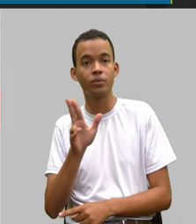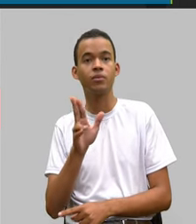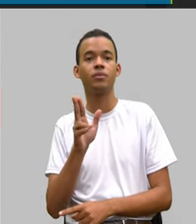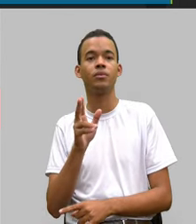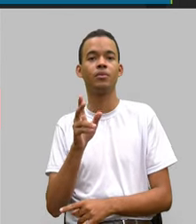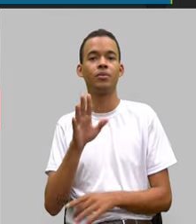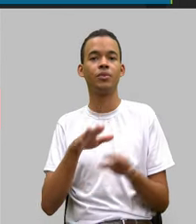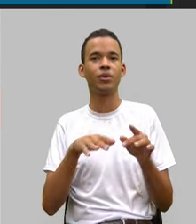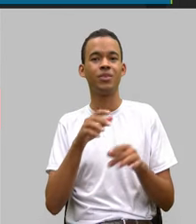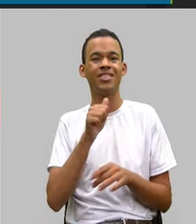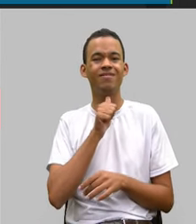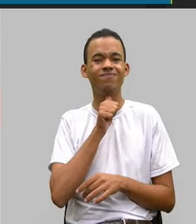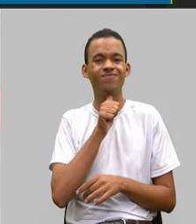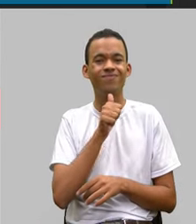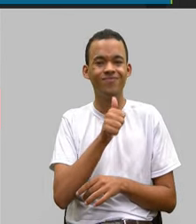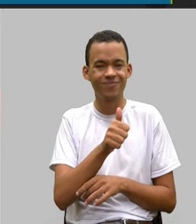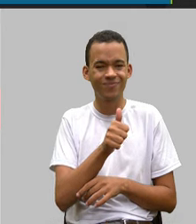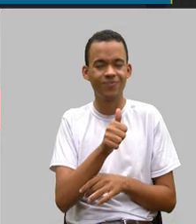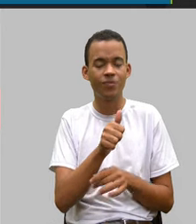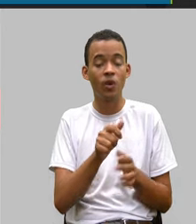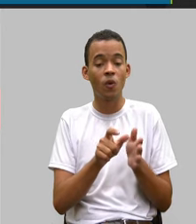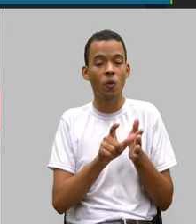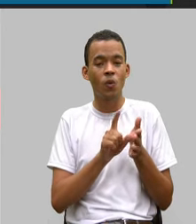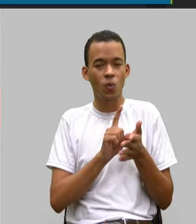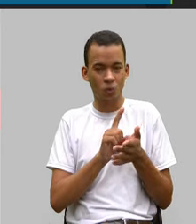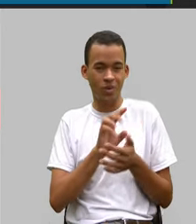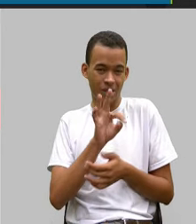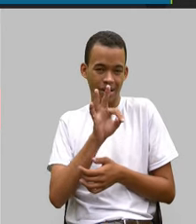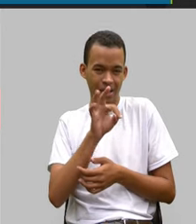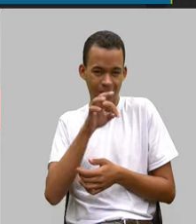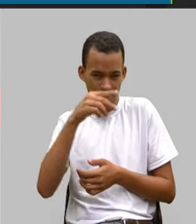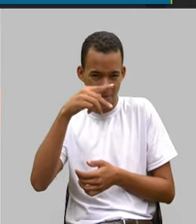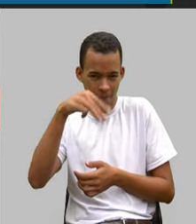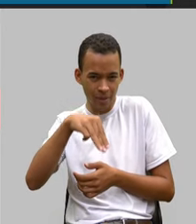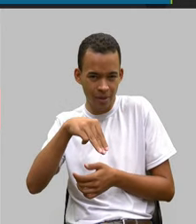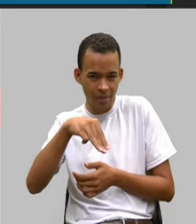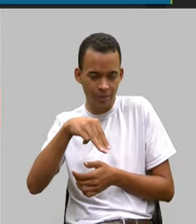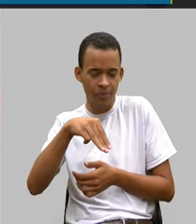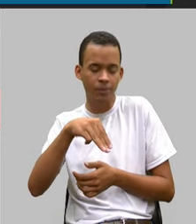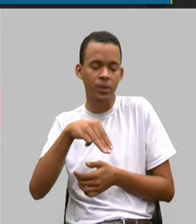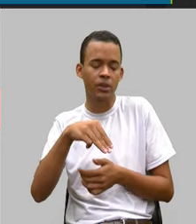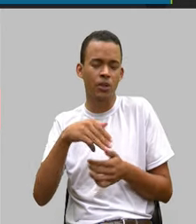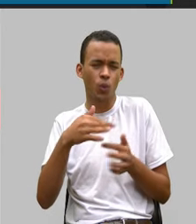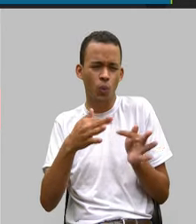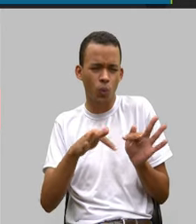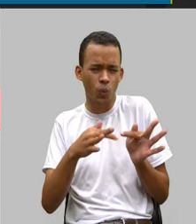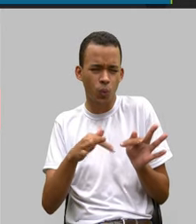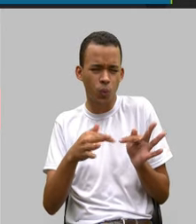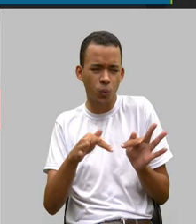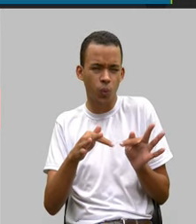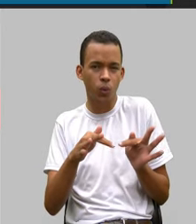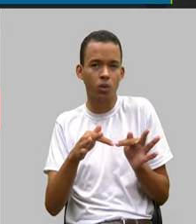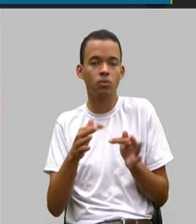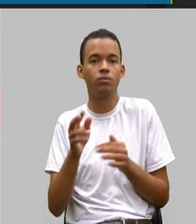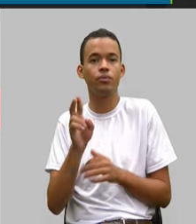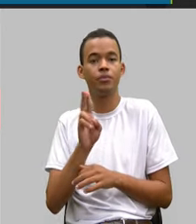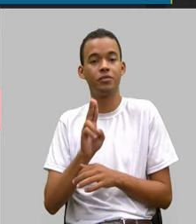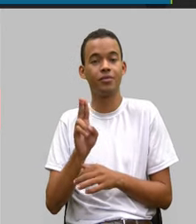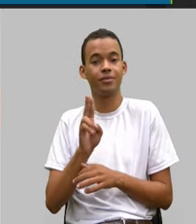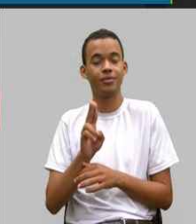pré-menstrual para um TPM quanto que isso dá e eh em termos